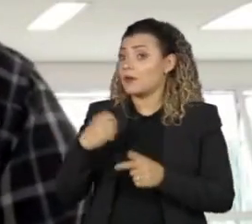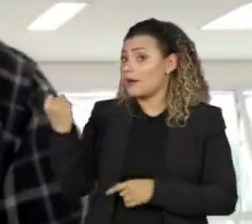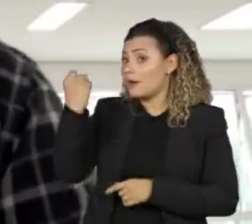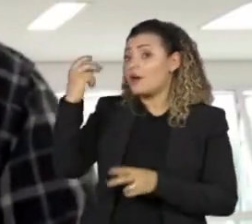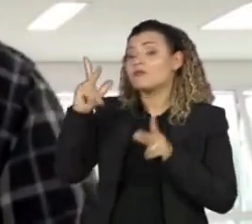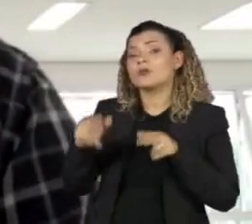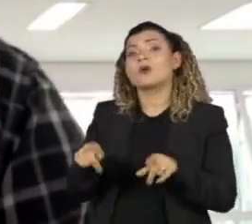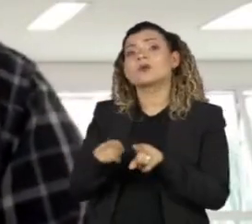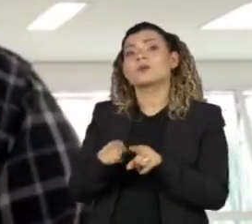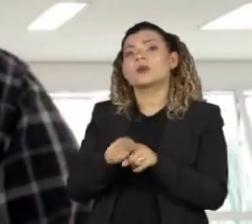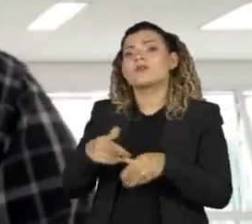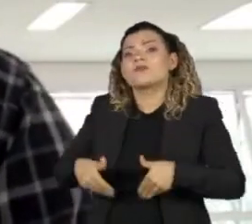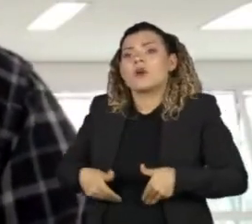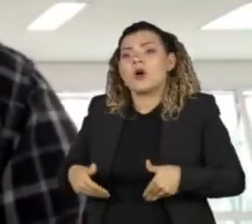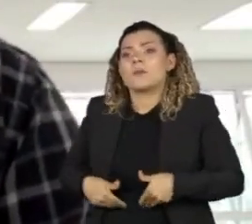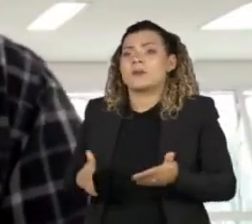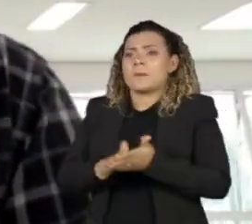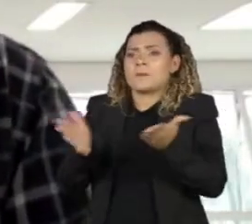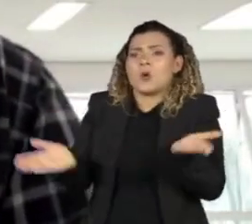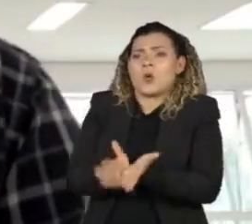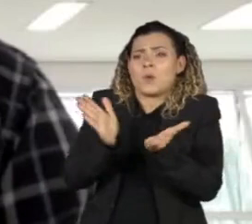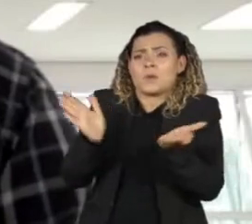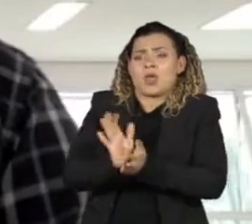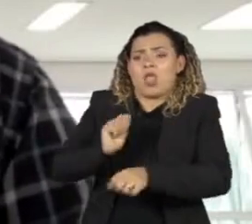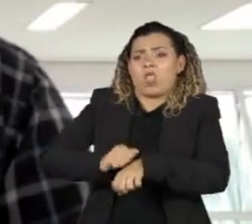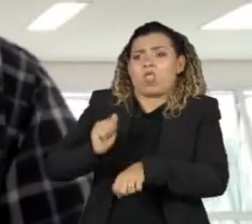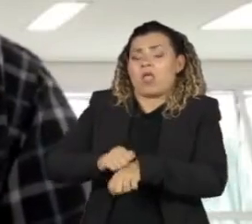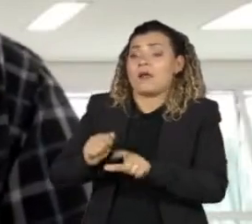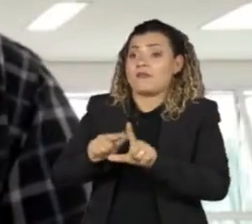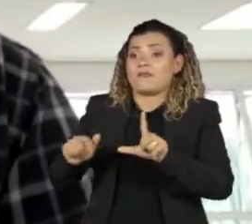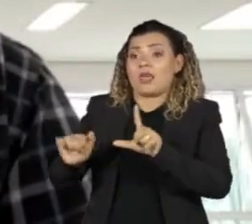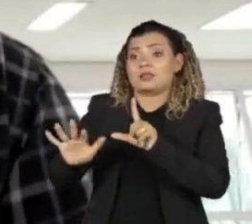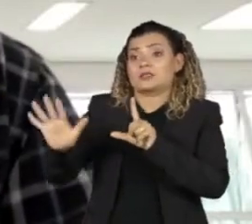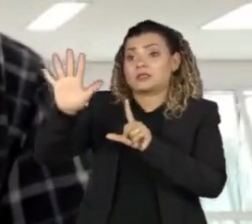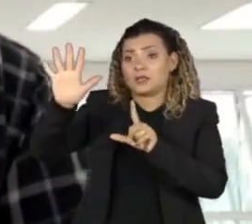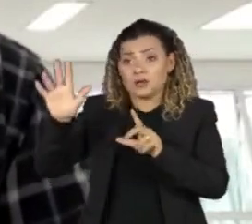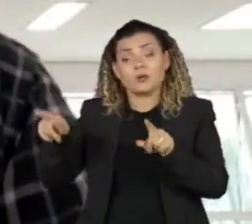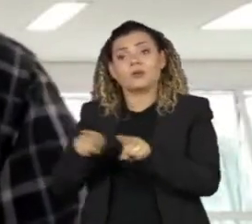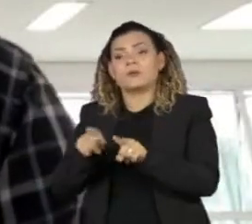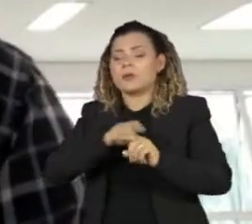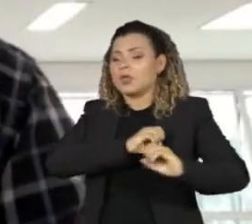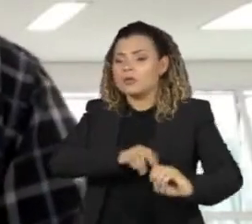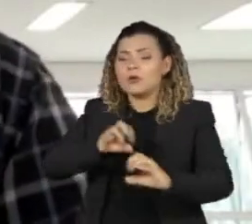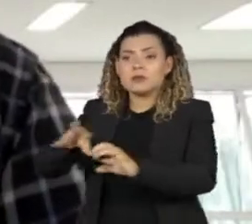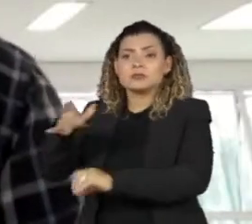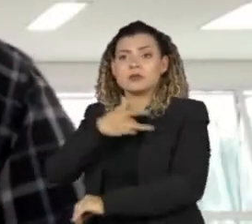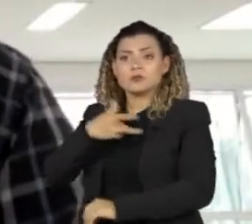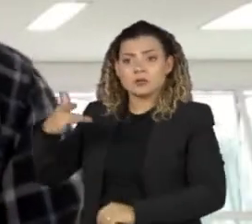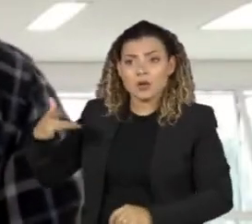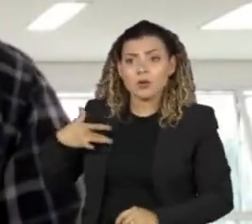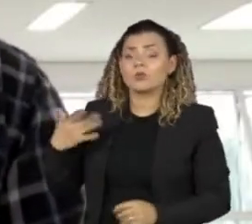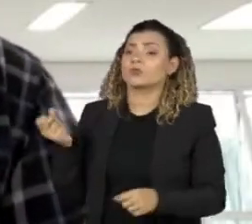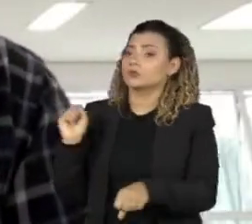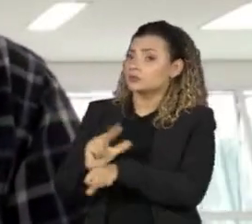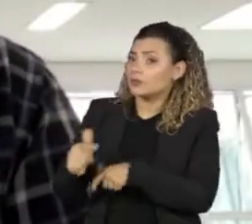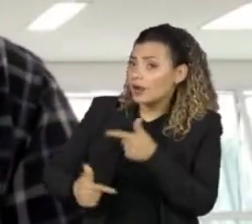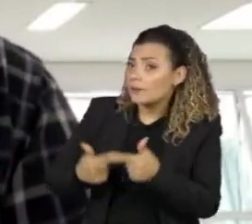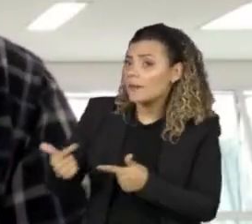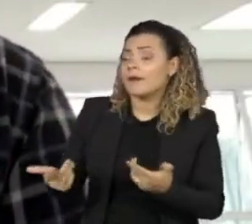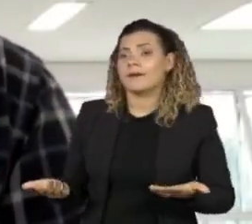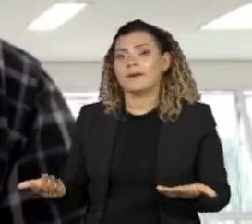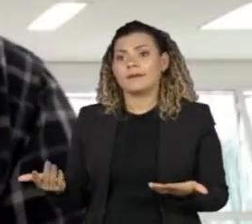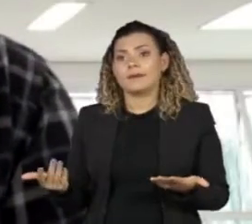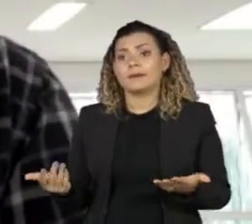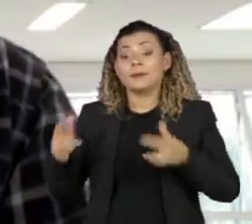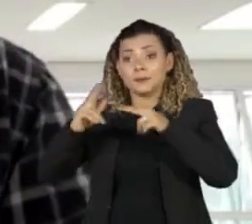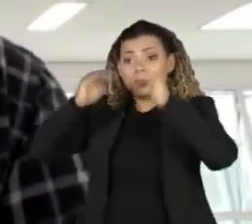de fome, da miséria, da inflação, da dificuldade do acesso à educação, à saúde, ao emprego. Então,